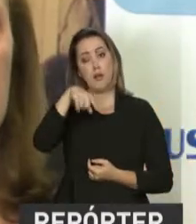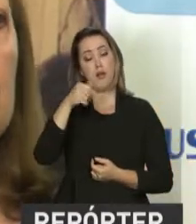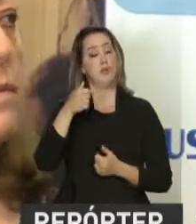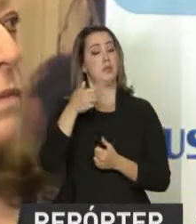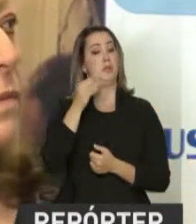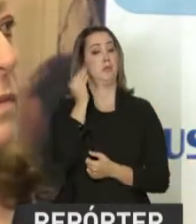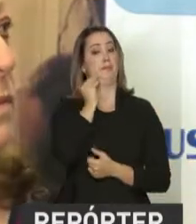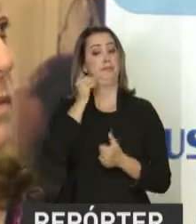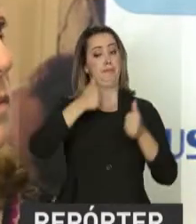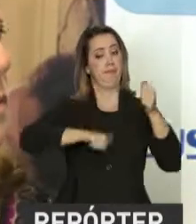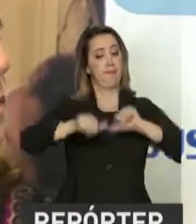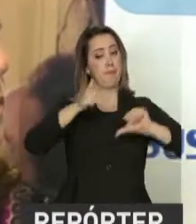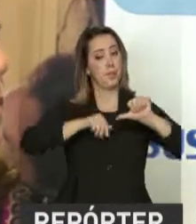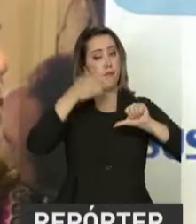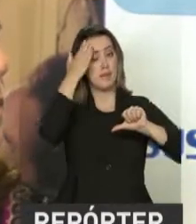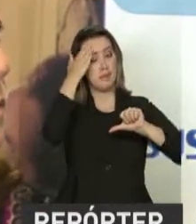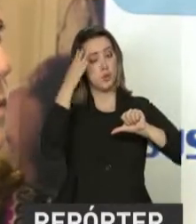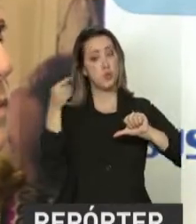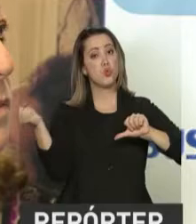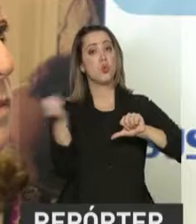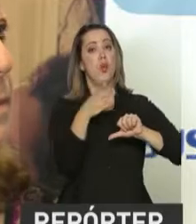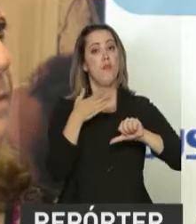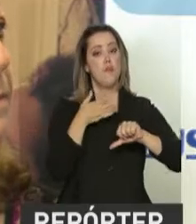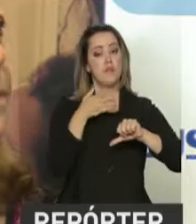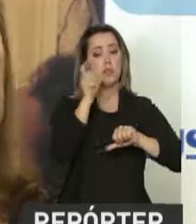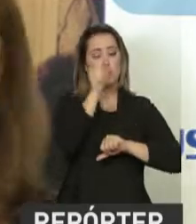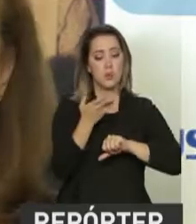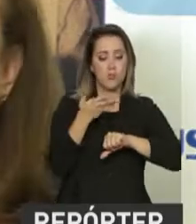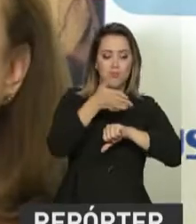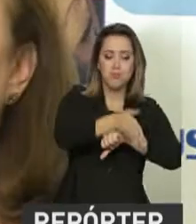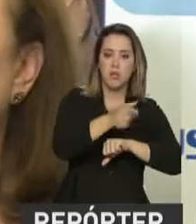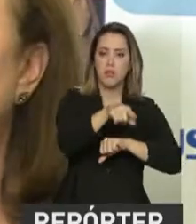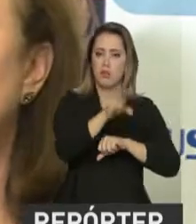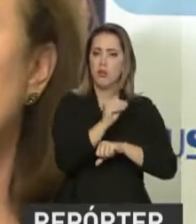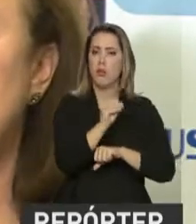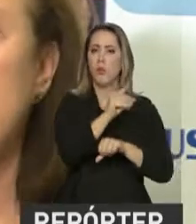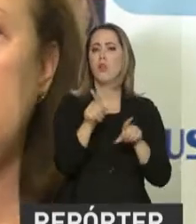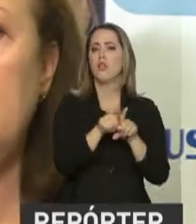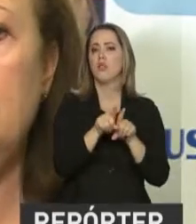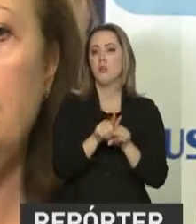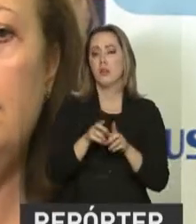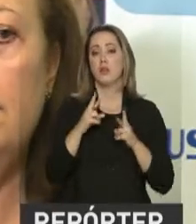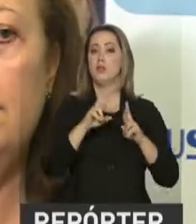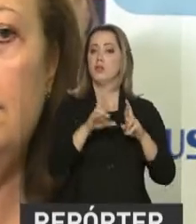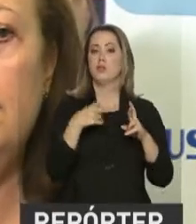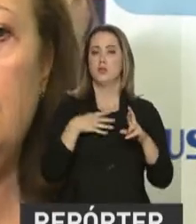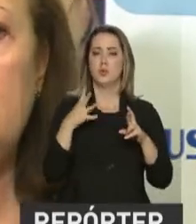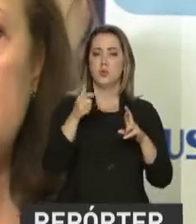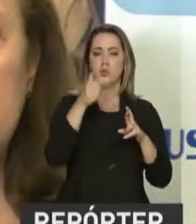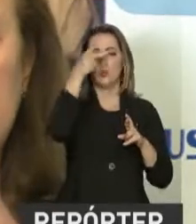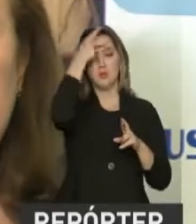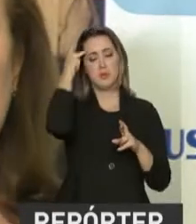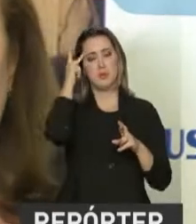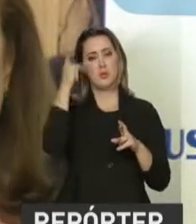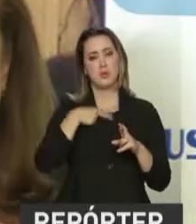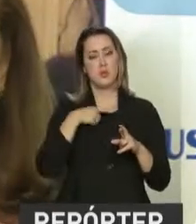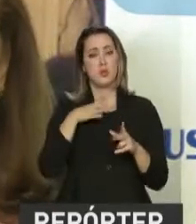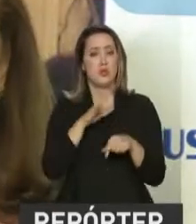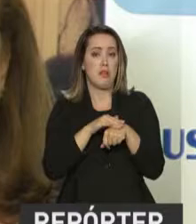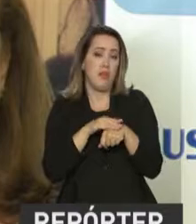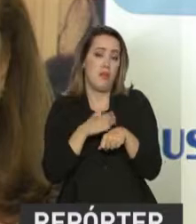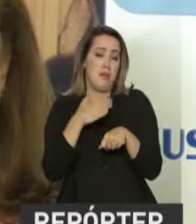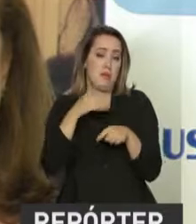identificar novas pessoas que entraram o tratamento também esperamos alcançar todos os brasileiros que estão infectados não sabem